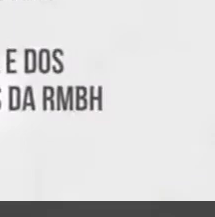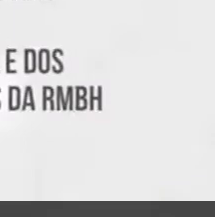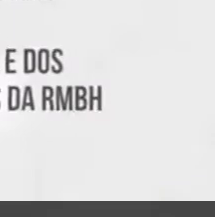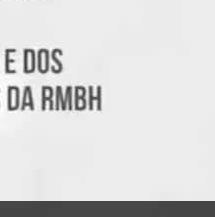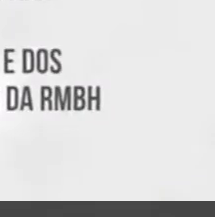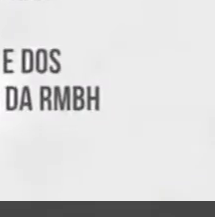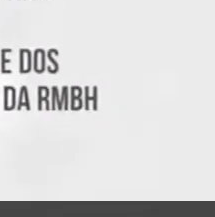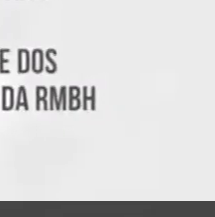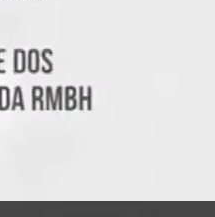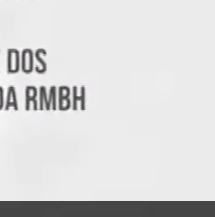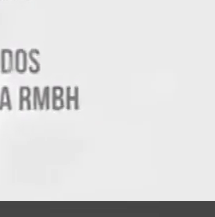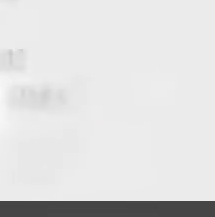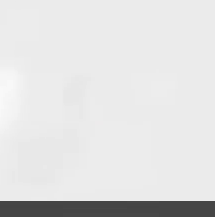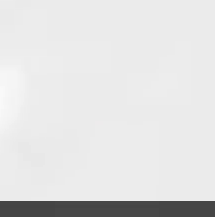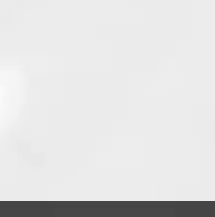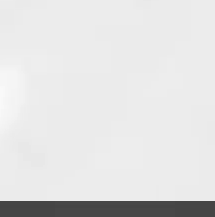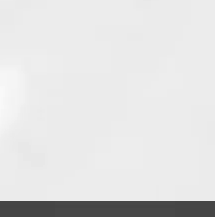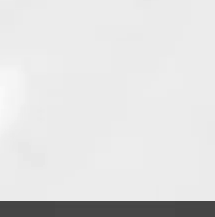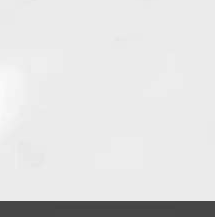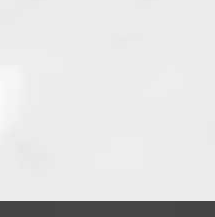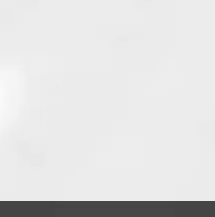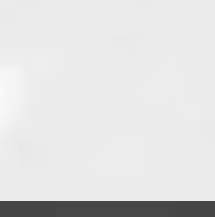E aí